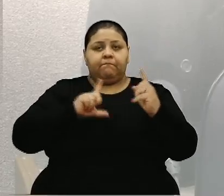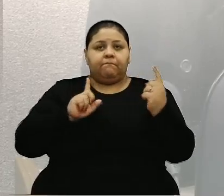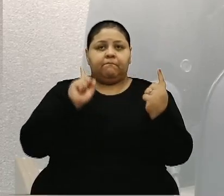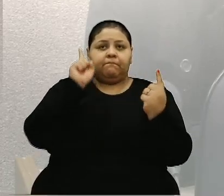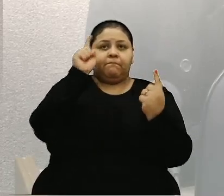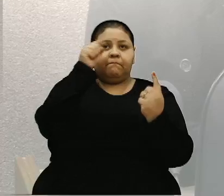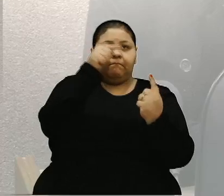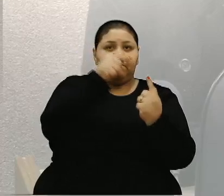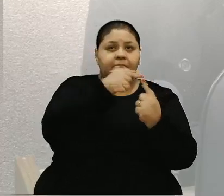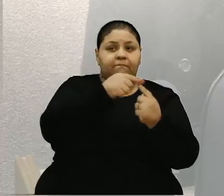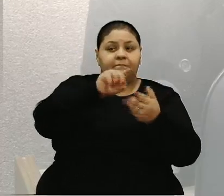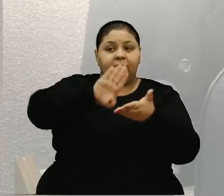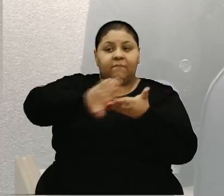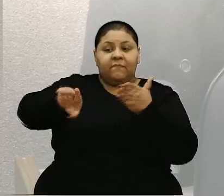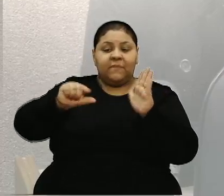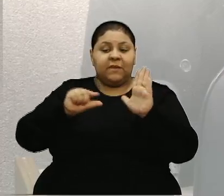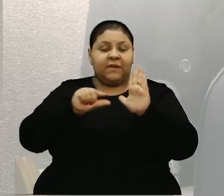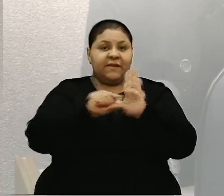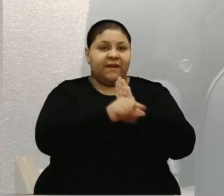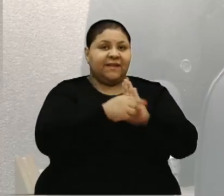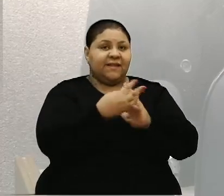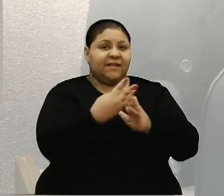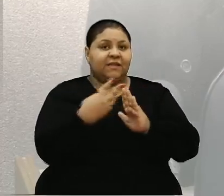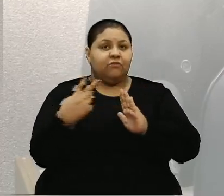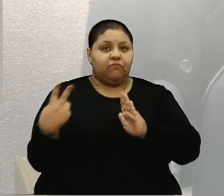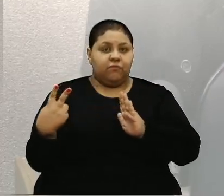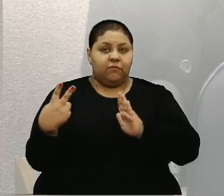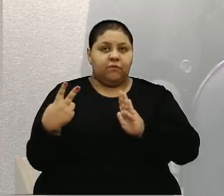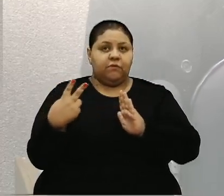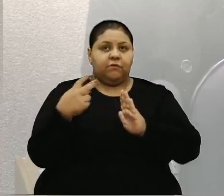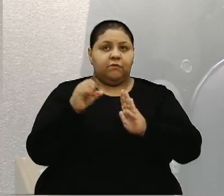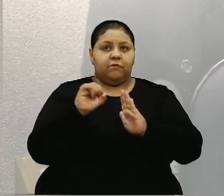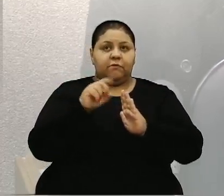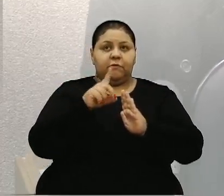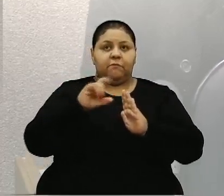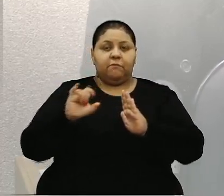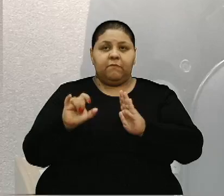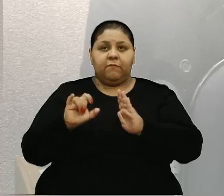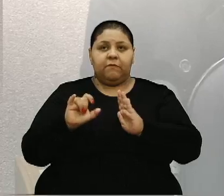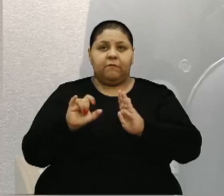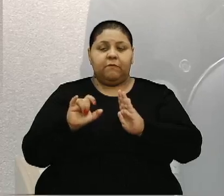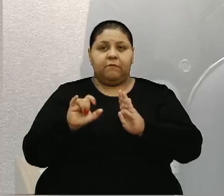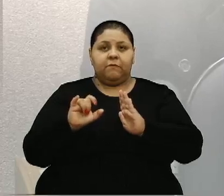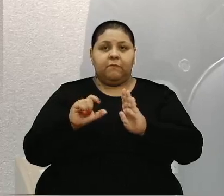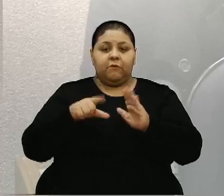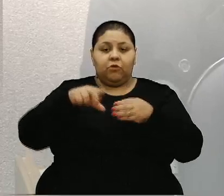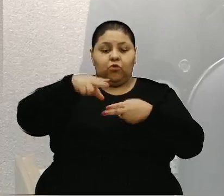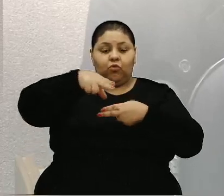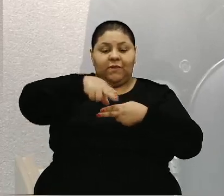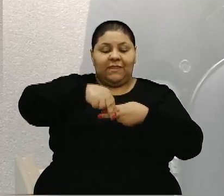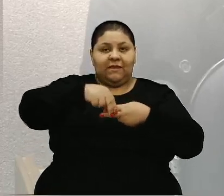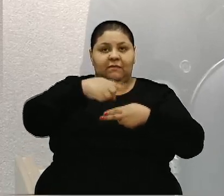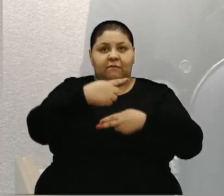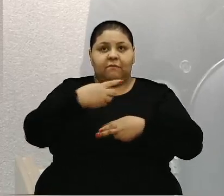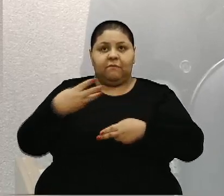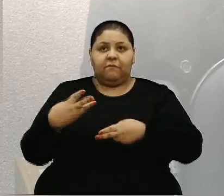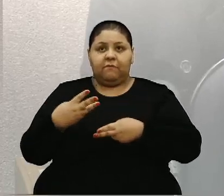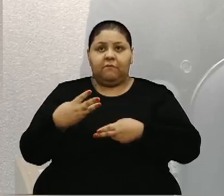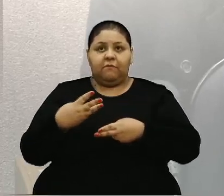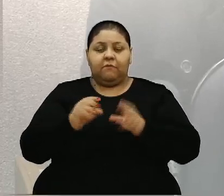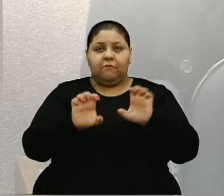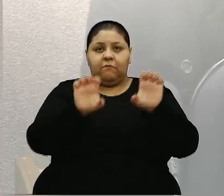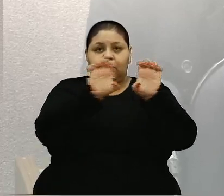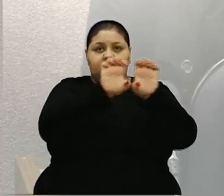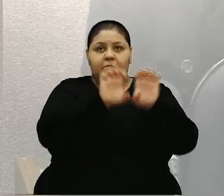especificamente a retirada do item 32, EPI ferroviária do anexo 13, previsão de equipamento de